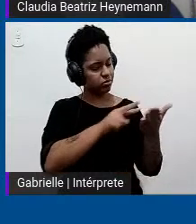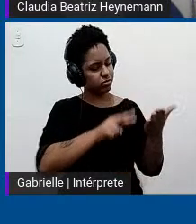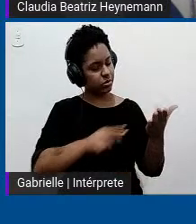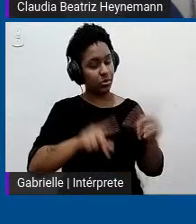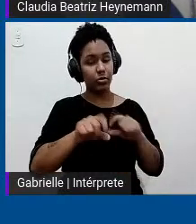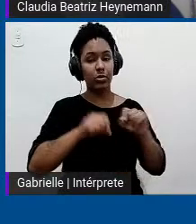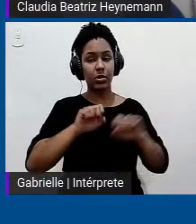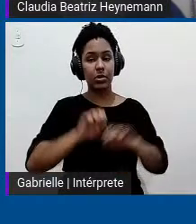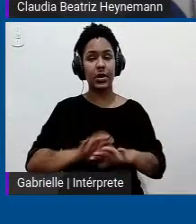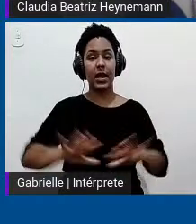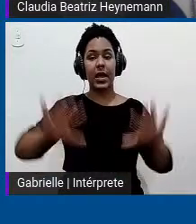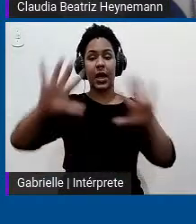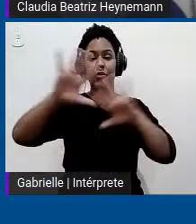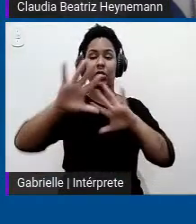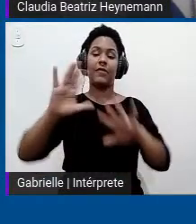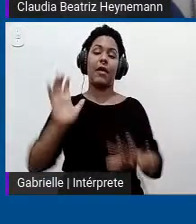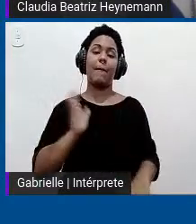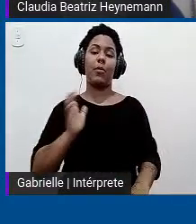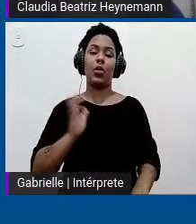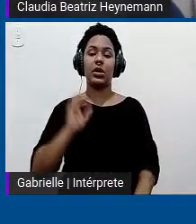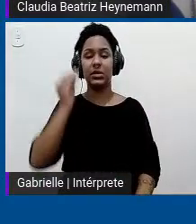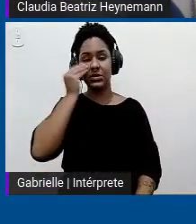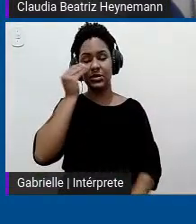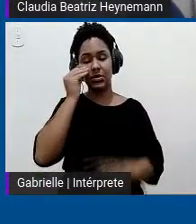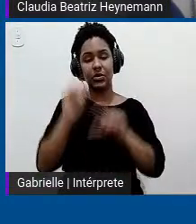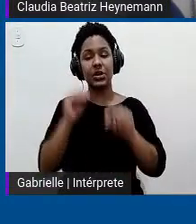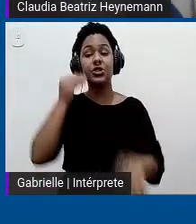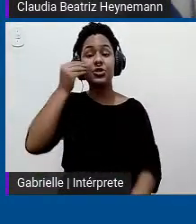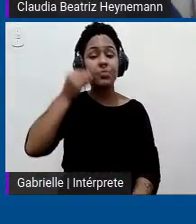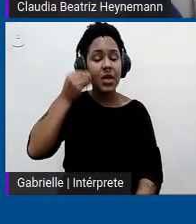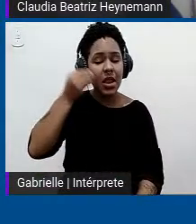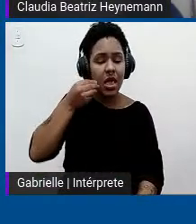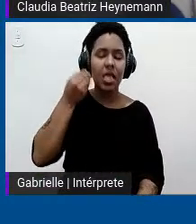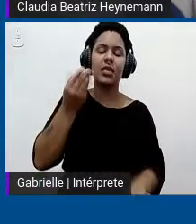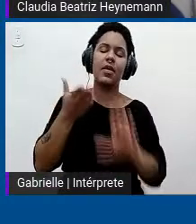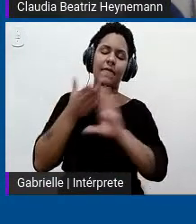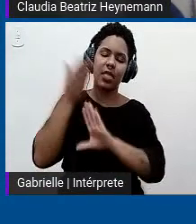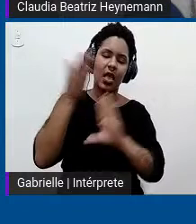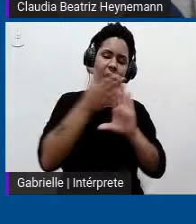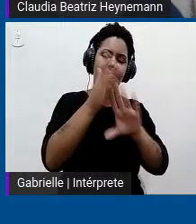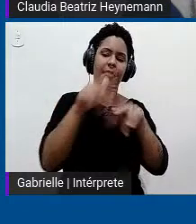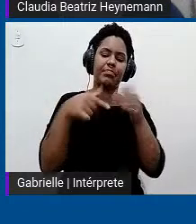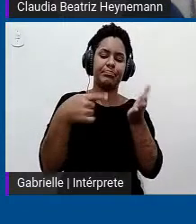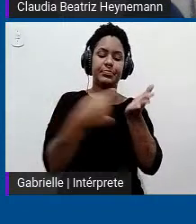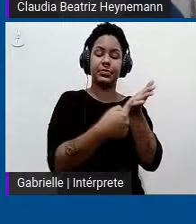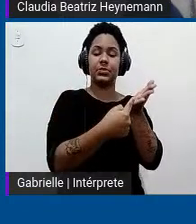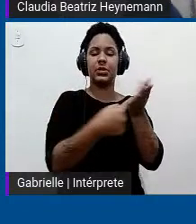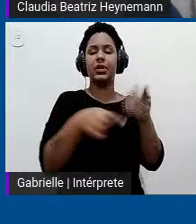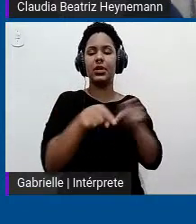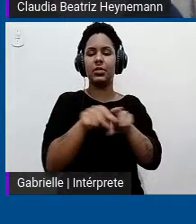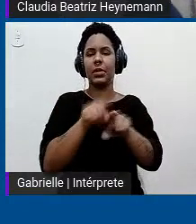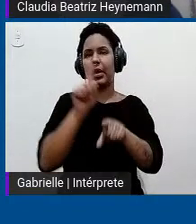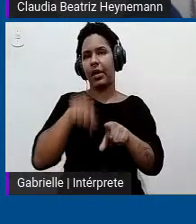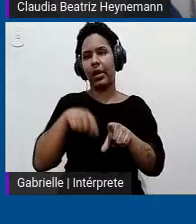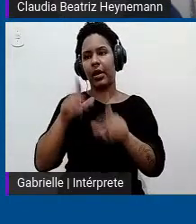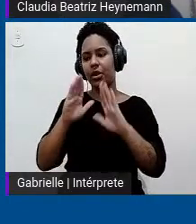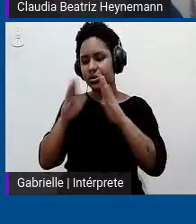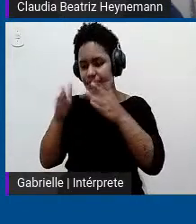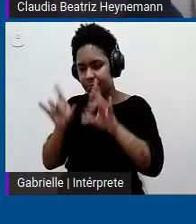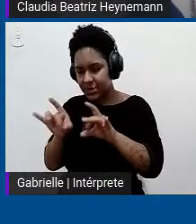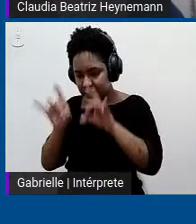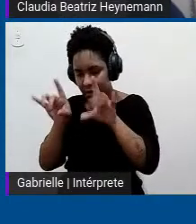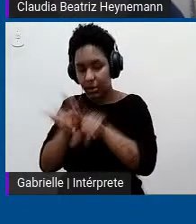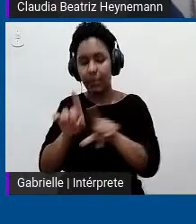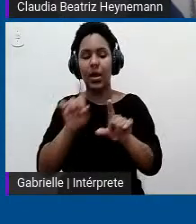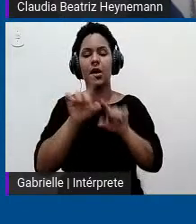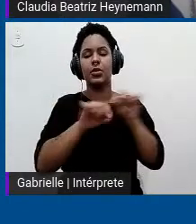cartografia burguesa, demarcada a partir da experiência das viagens, fossem pessoais ou em expedições científicas, né, mas principalmente aqui as